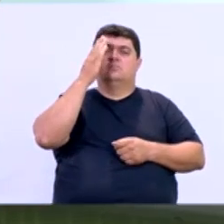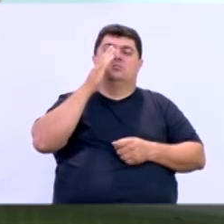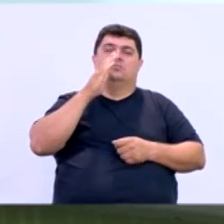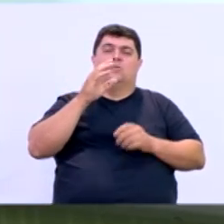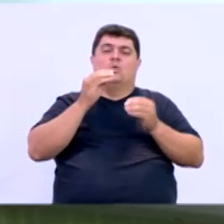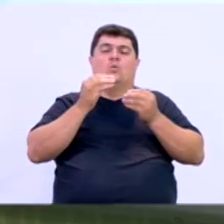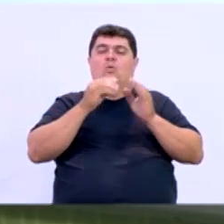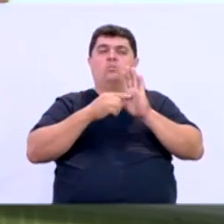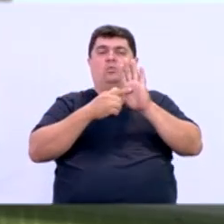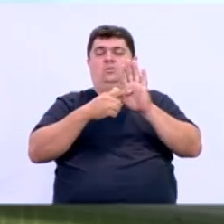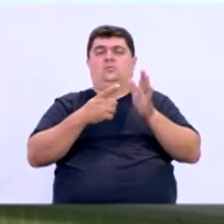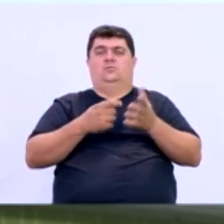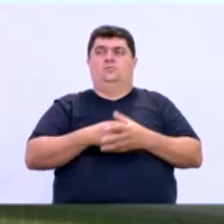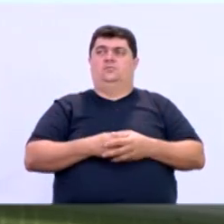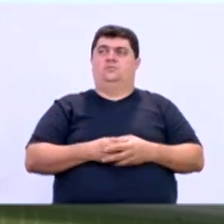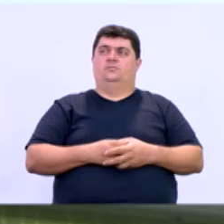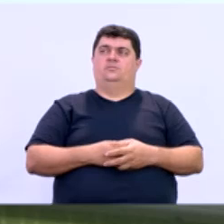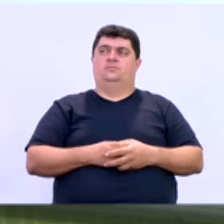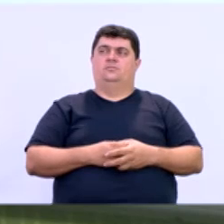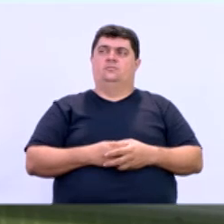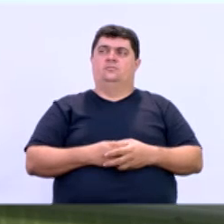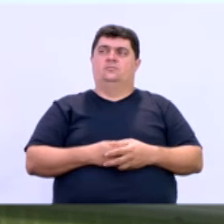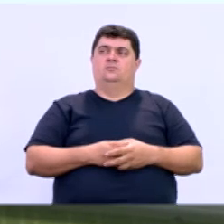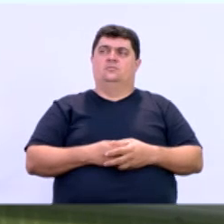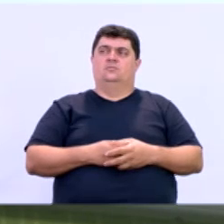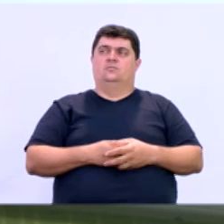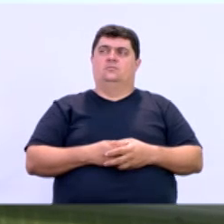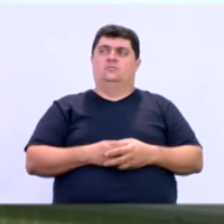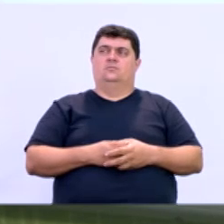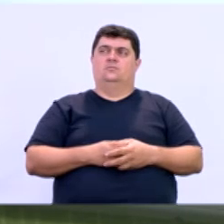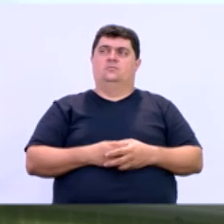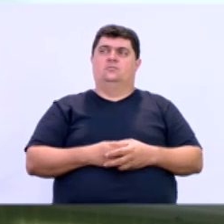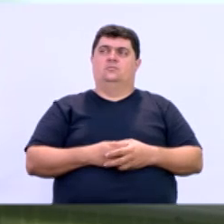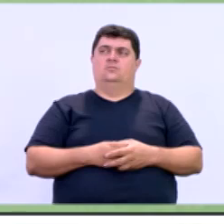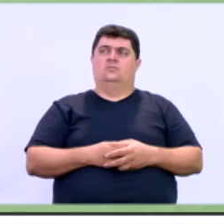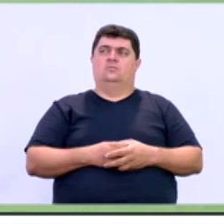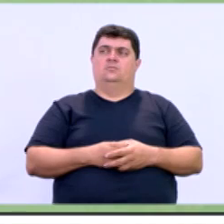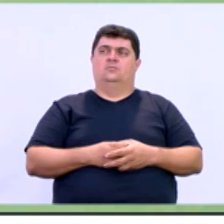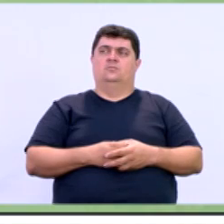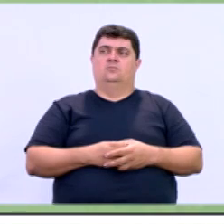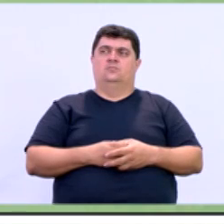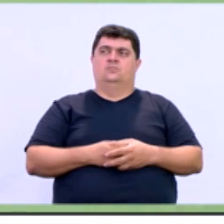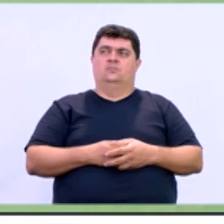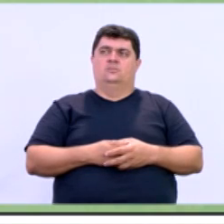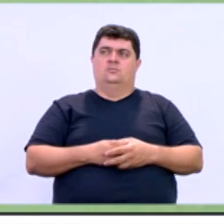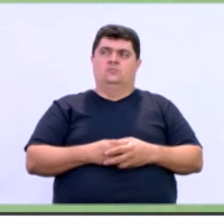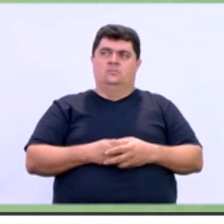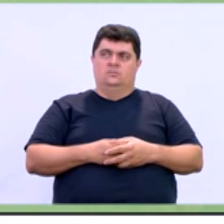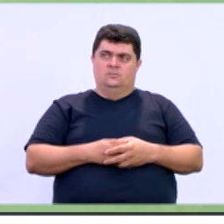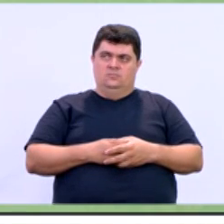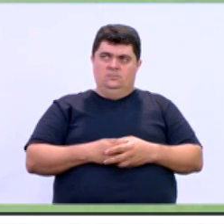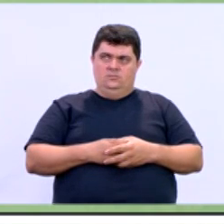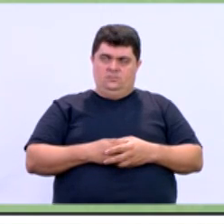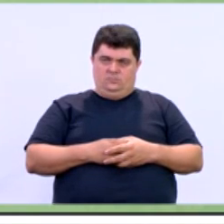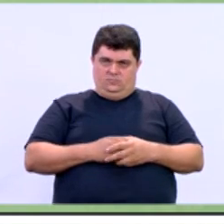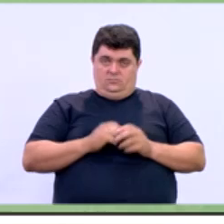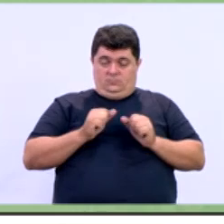tela. Tá? O que mais que eu posso colocar? Eu posso